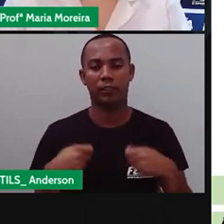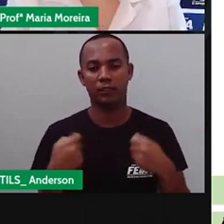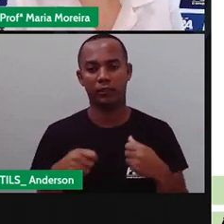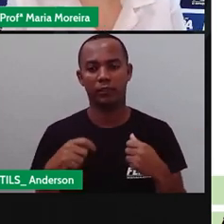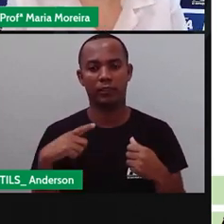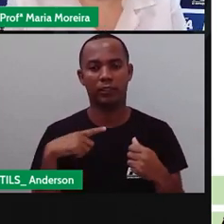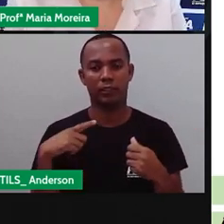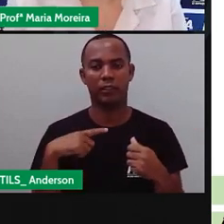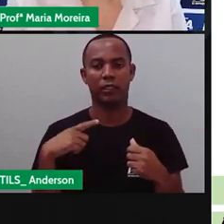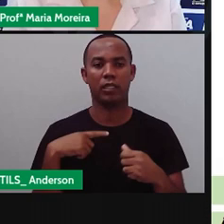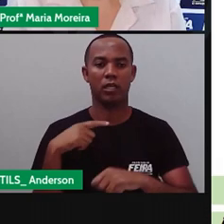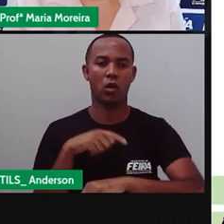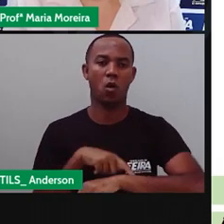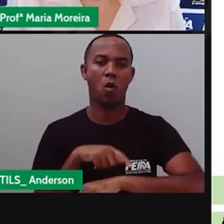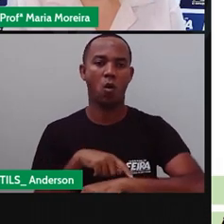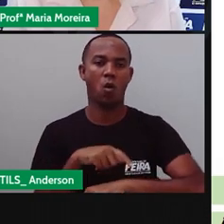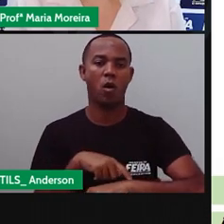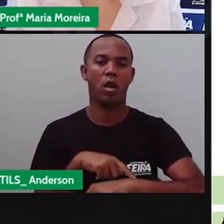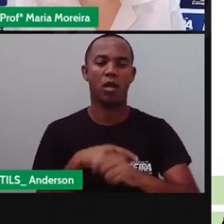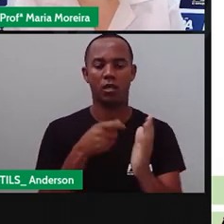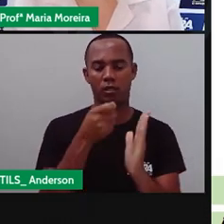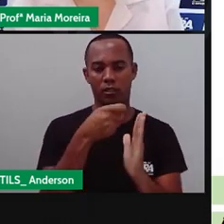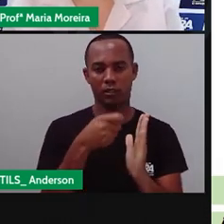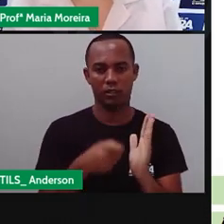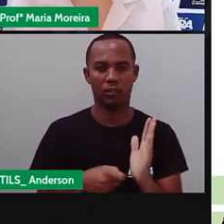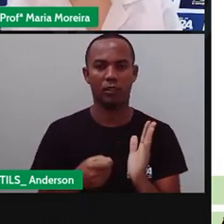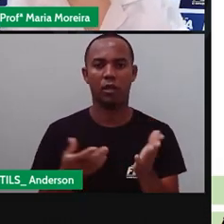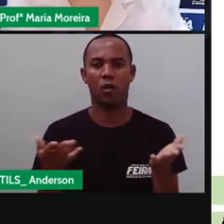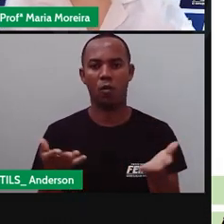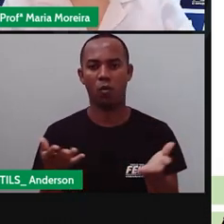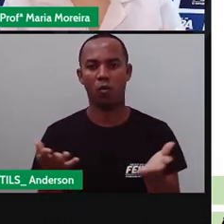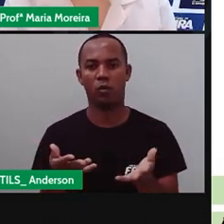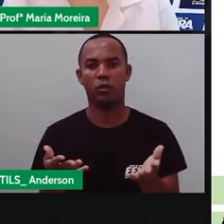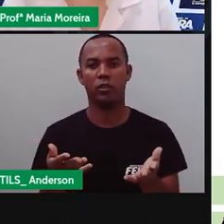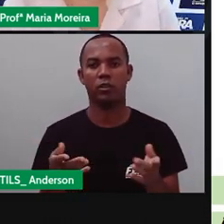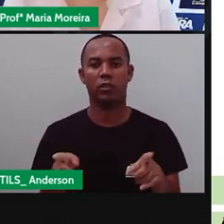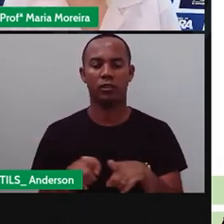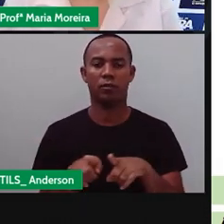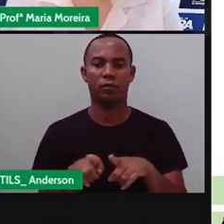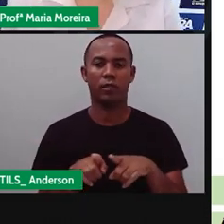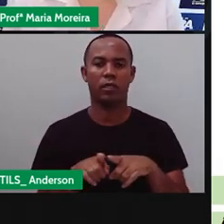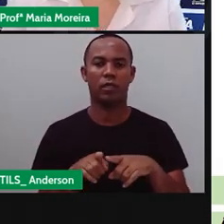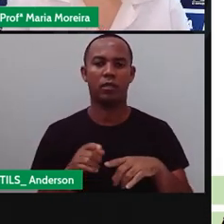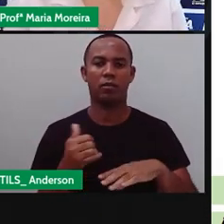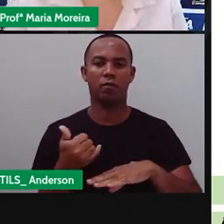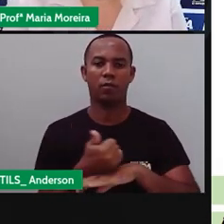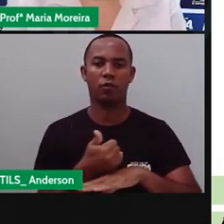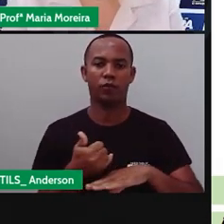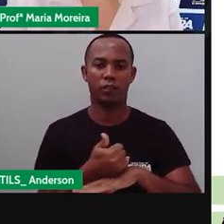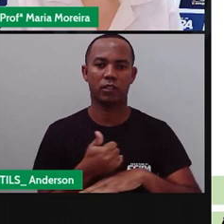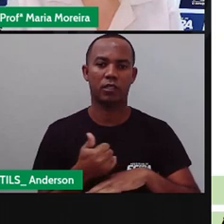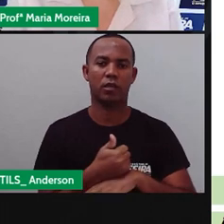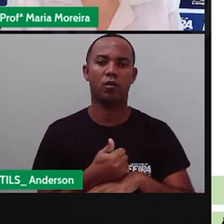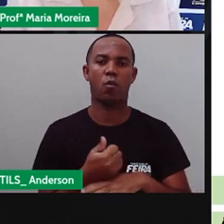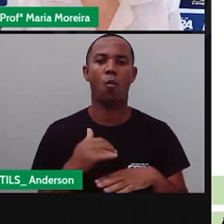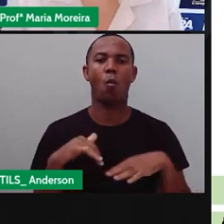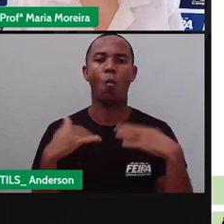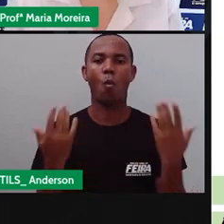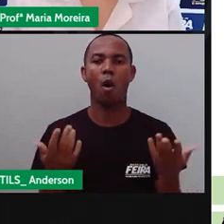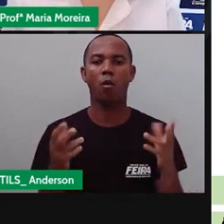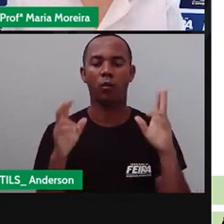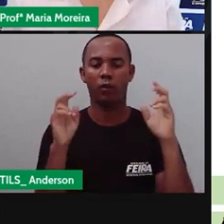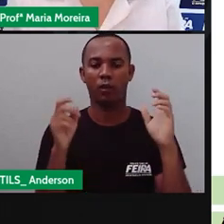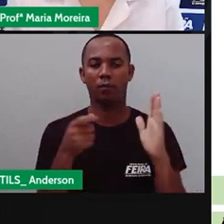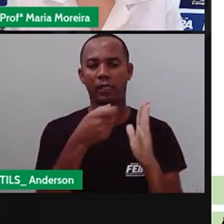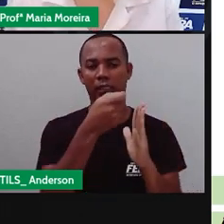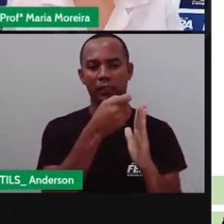quê? Na hora da escrita. E hoje vamos falar sobre uma profissão que é o quê? A de escritor. Tá? Mas a gente